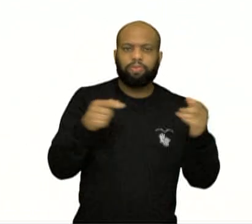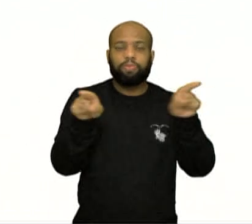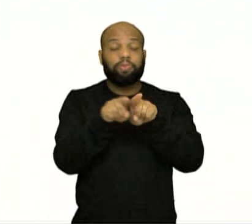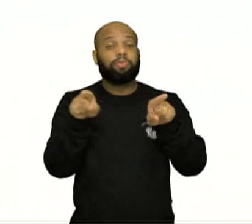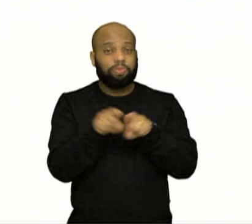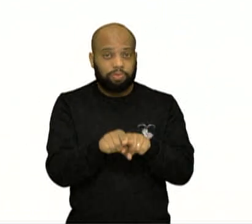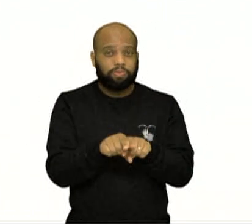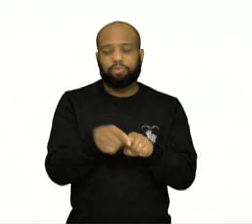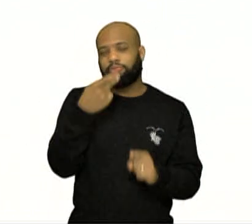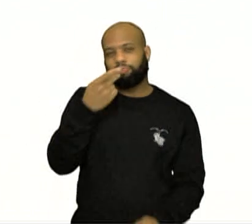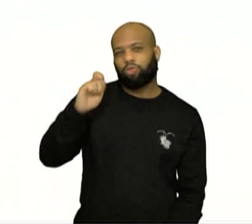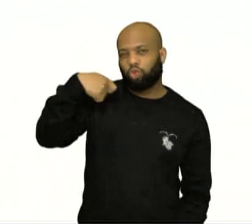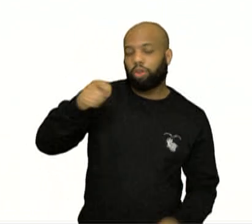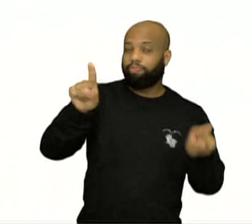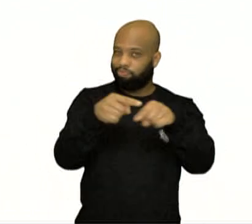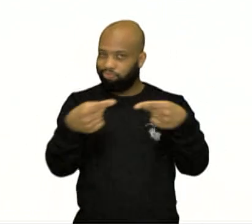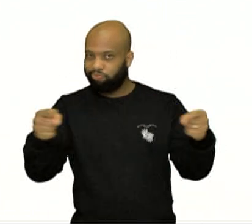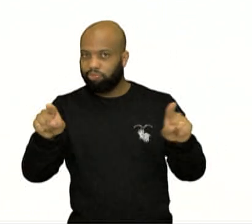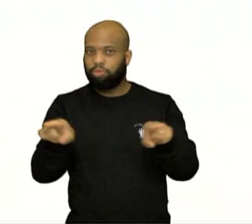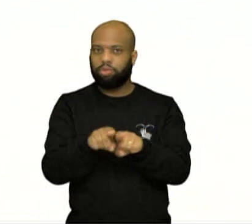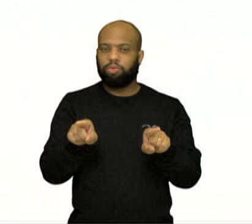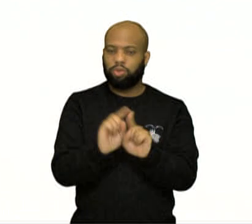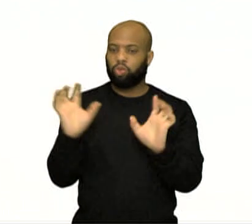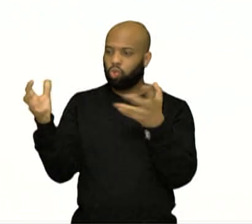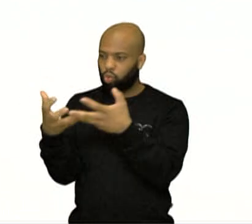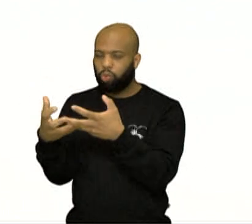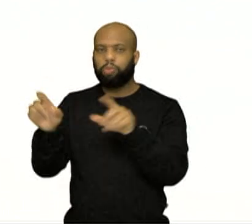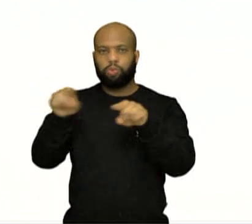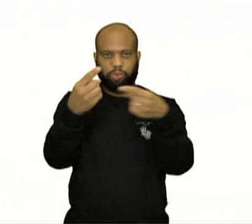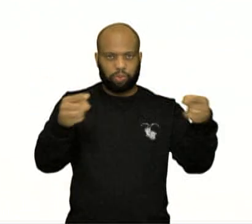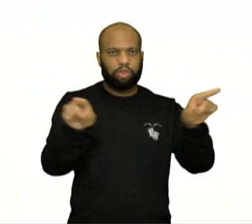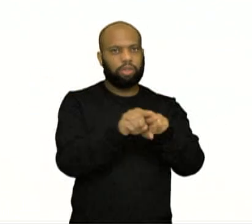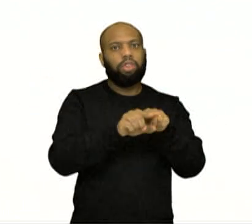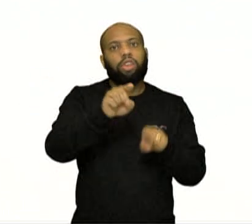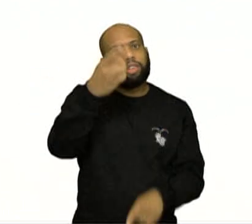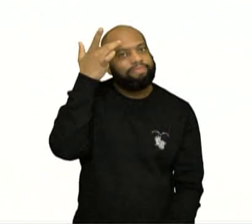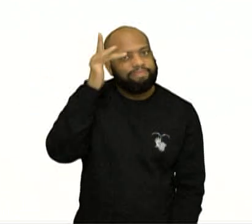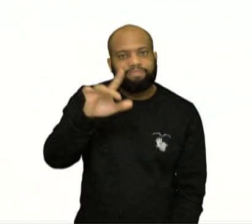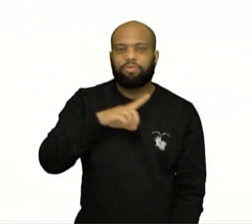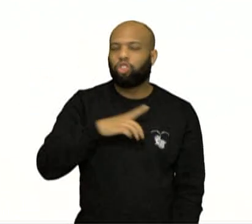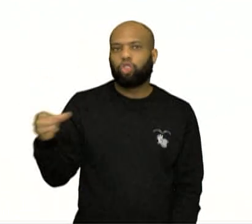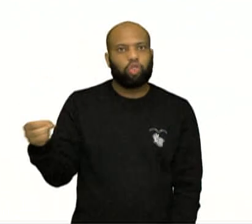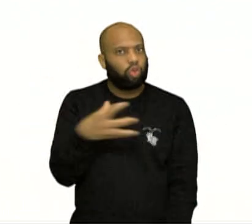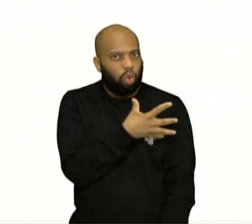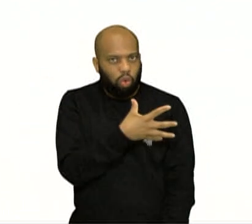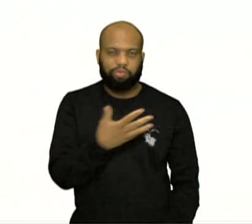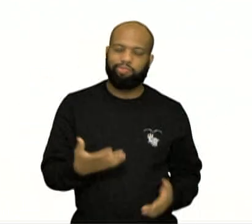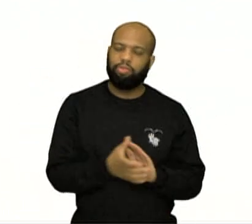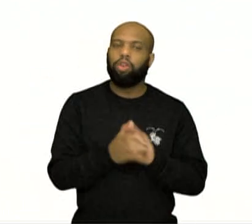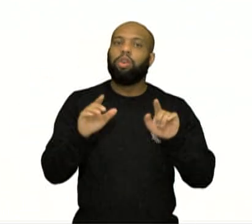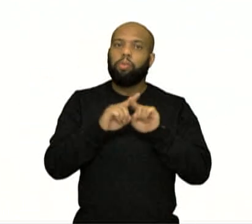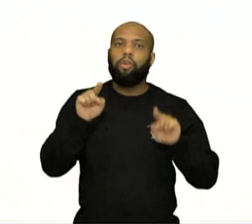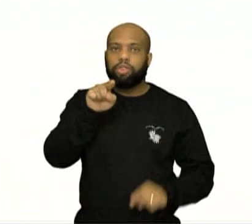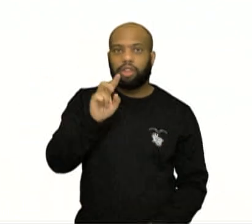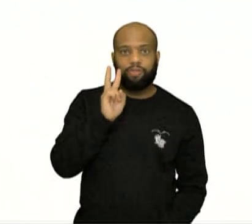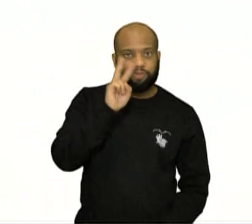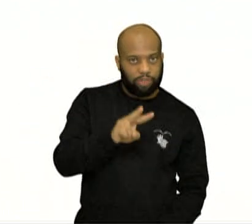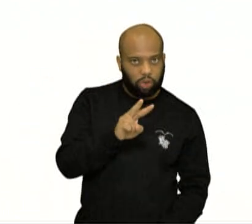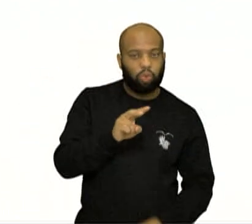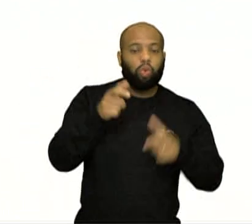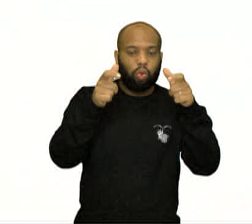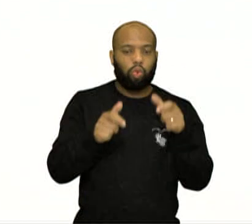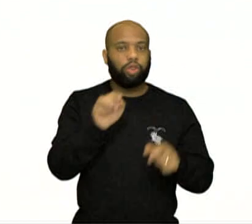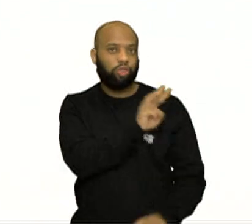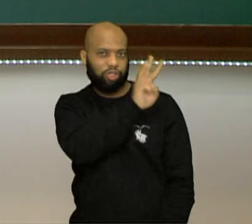ainda daquela música, daquela banda que você nem sabia que tinha lançado música nova. Nem sabia, mas se viu ali. Então,